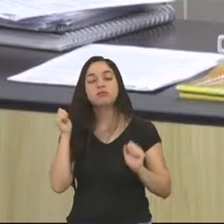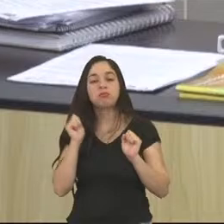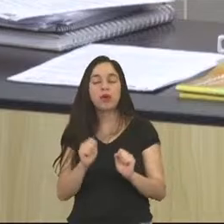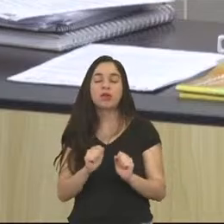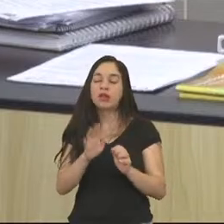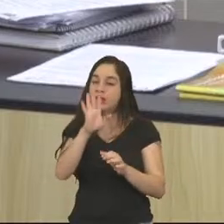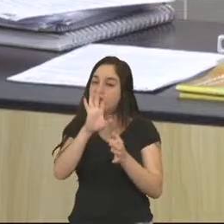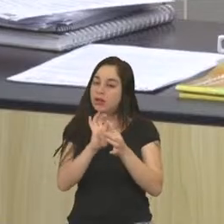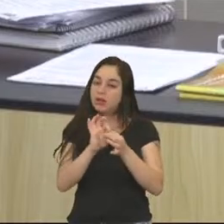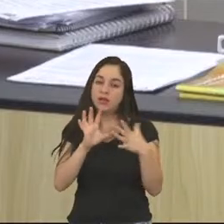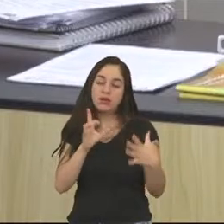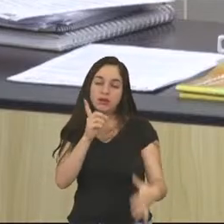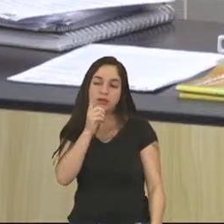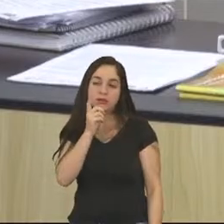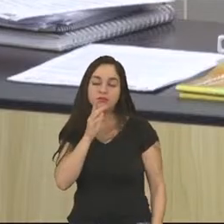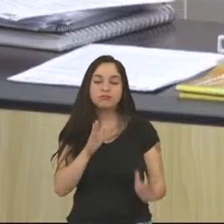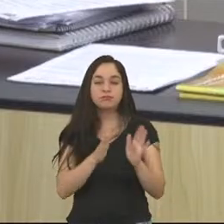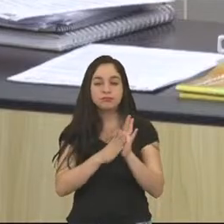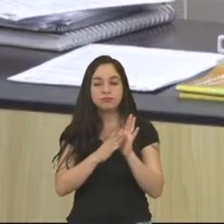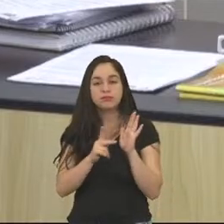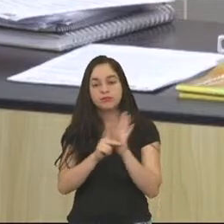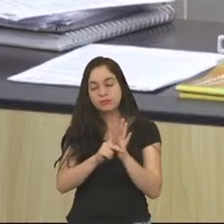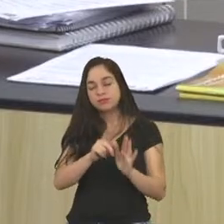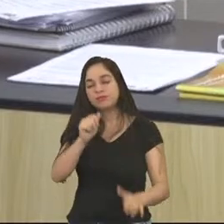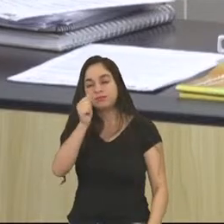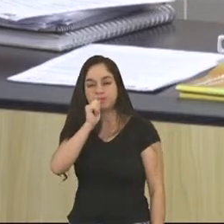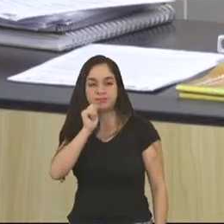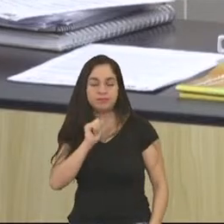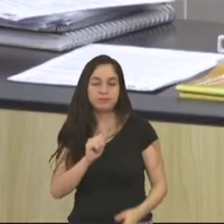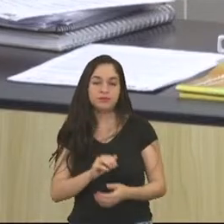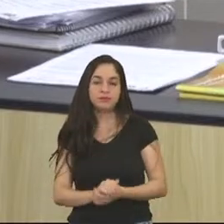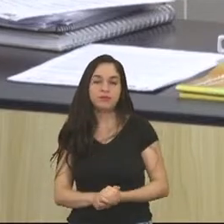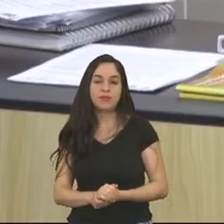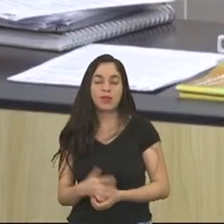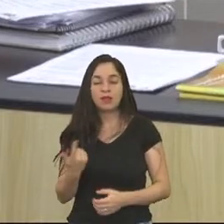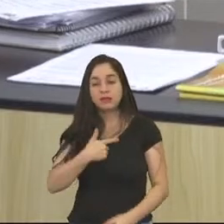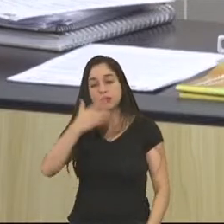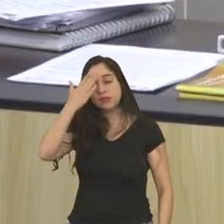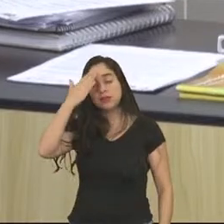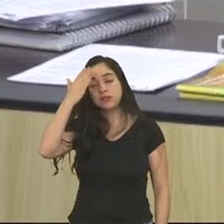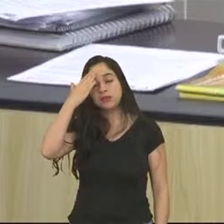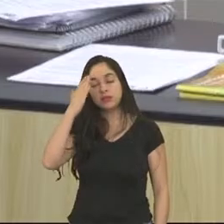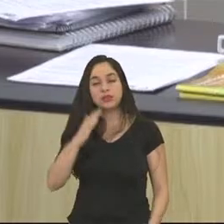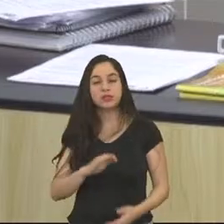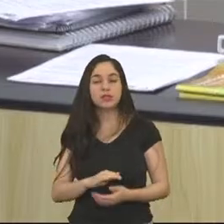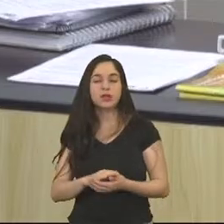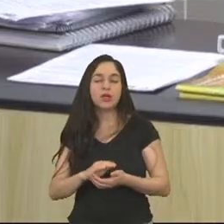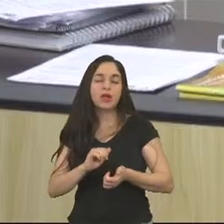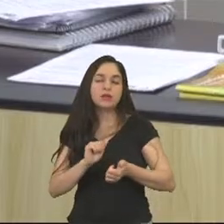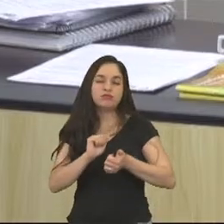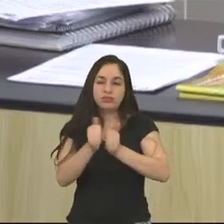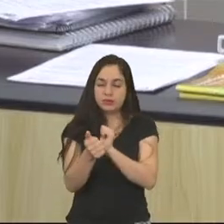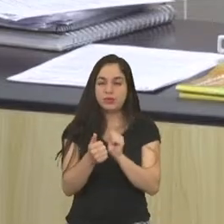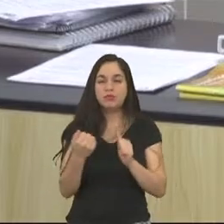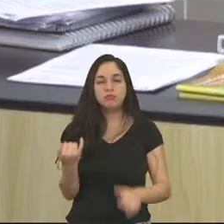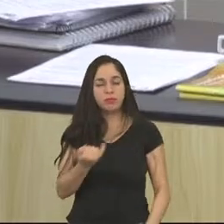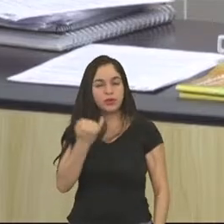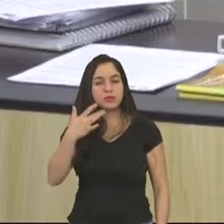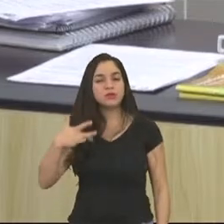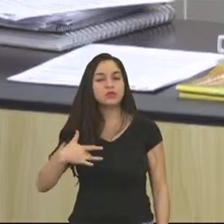Além disso, compreende-se que a prática esportiva está diretamente associada à saúde e ao bem-estar da